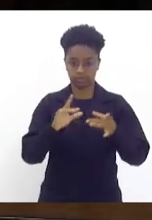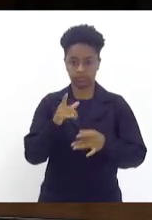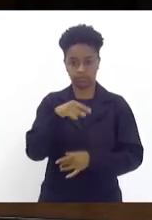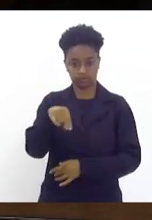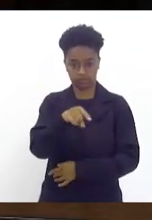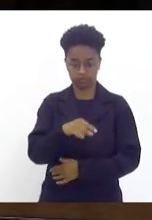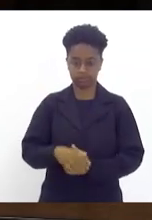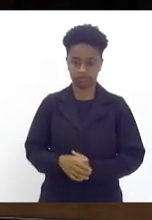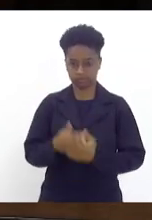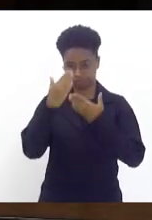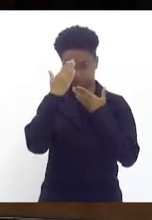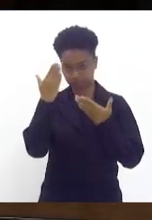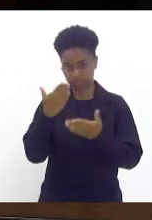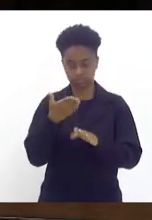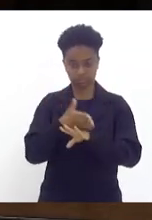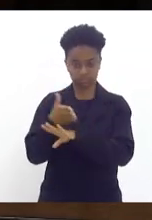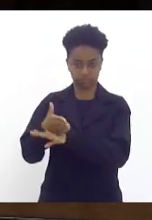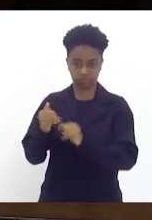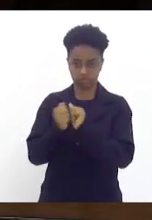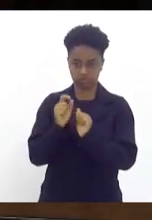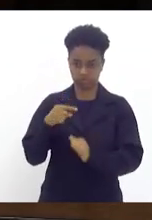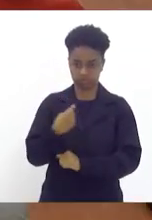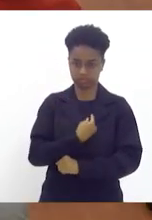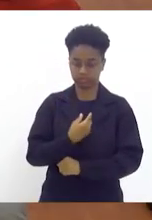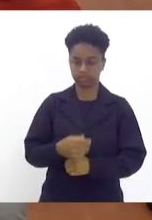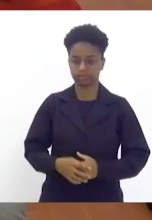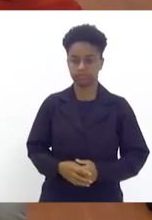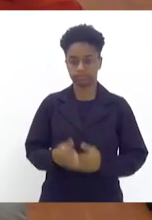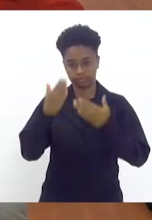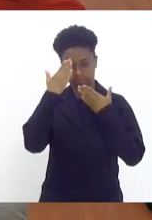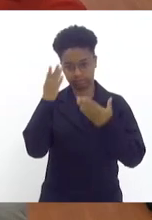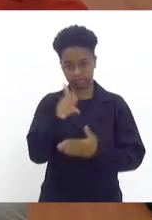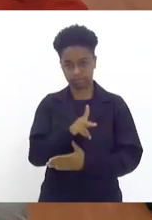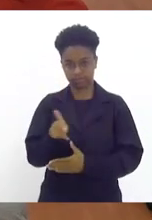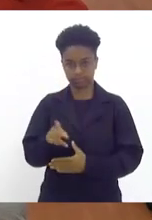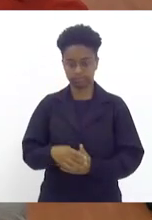Muito obrigada por estar aqui conosco. Muito obrigado, professora.